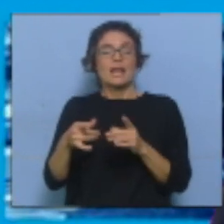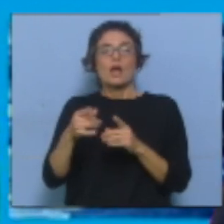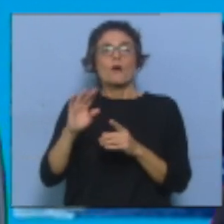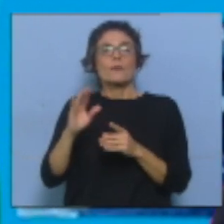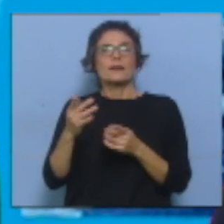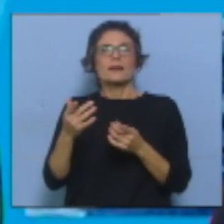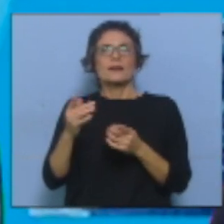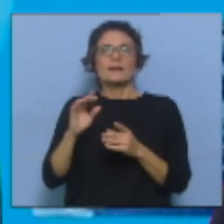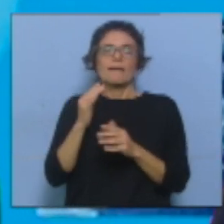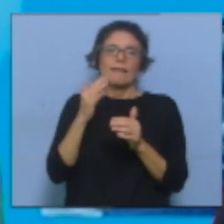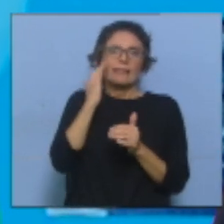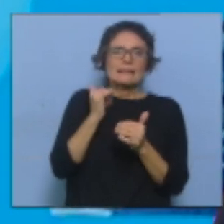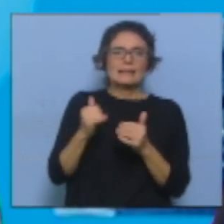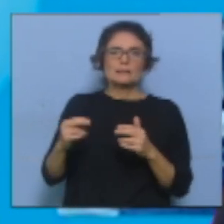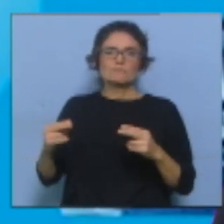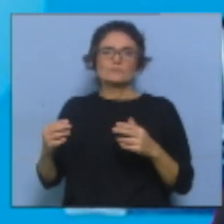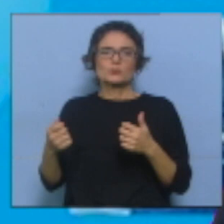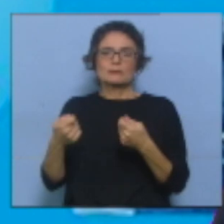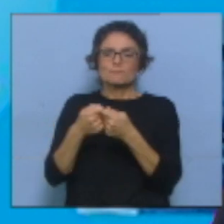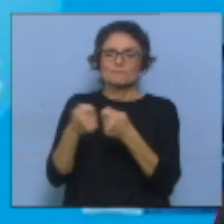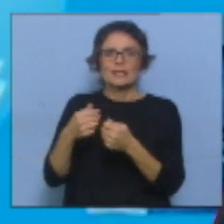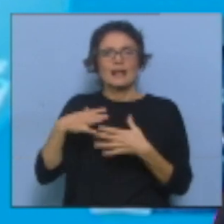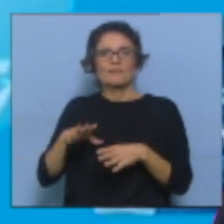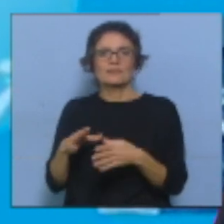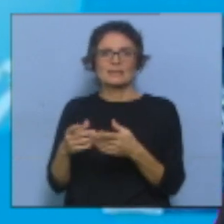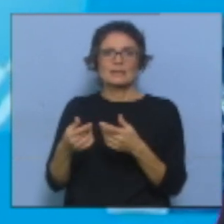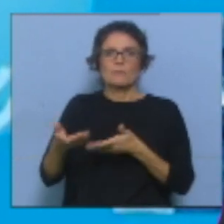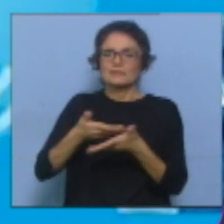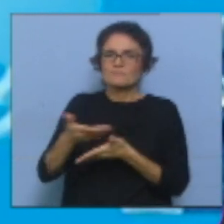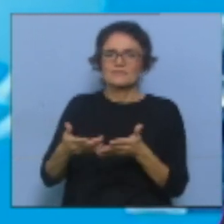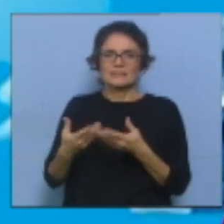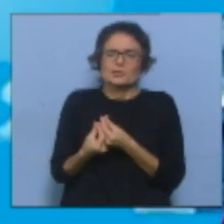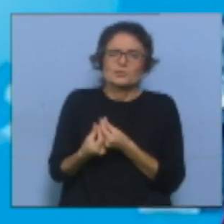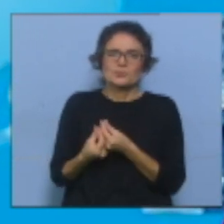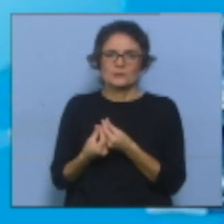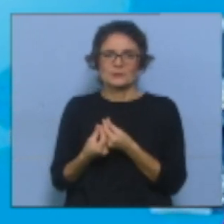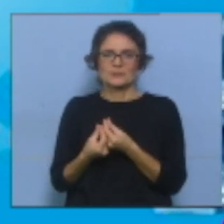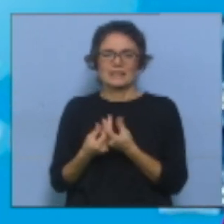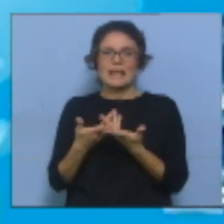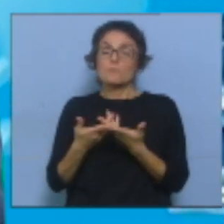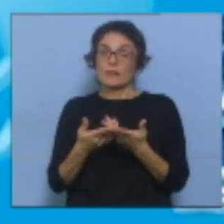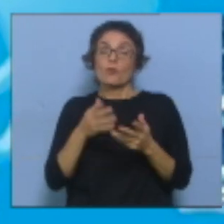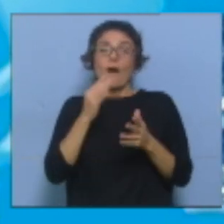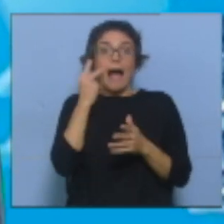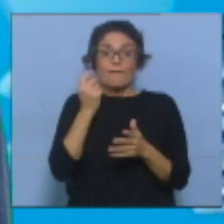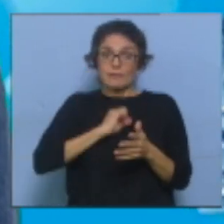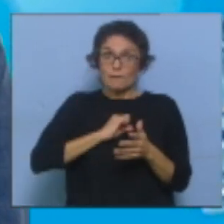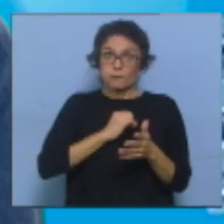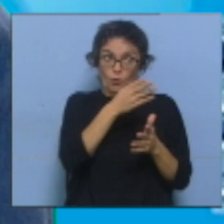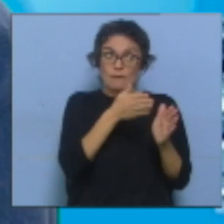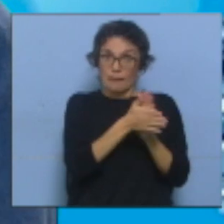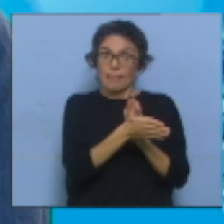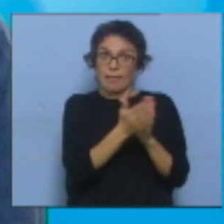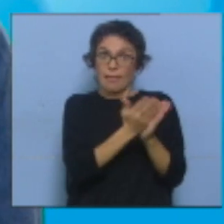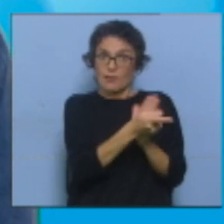em casa, para estarmos todos em família. Por isso, a própria vivência do seminário, as idas a casa e tudo, marca a vivência e a agenda da família. a agenda